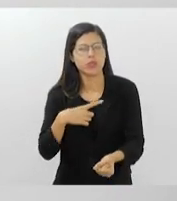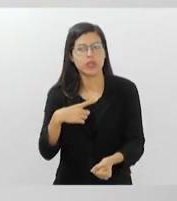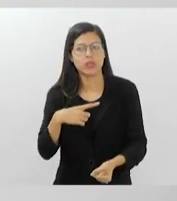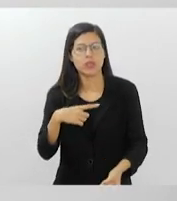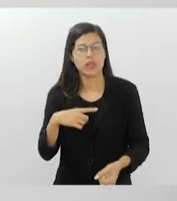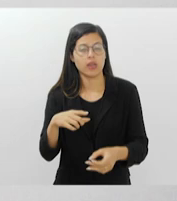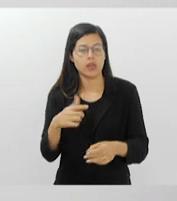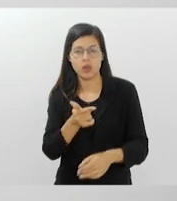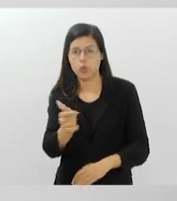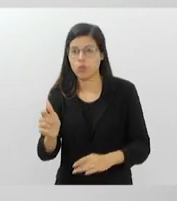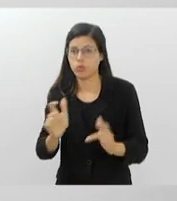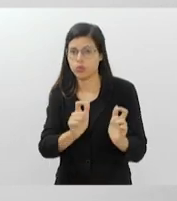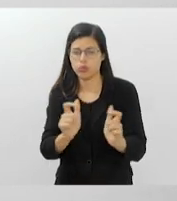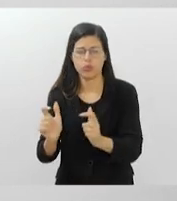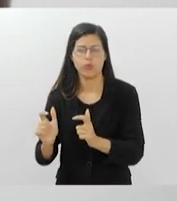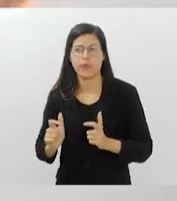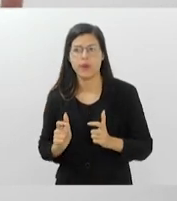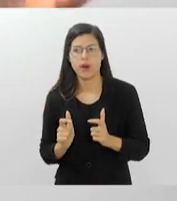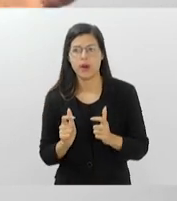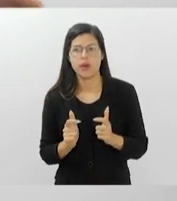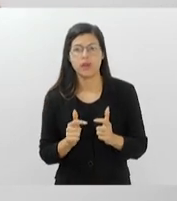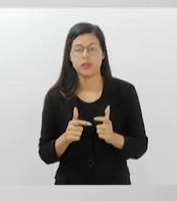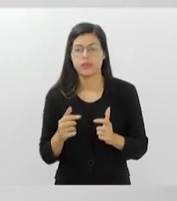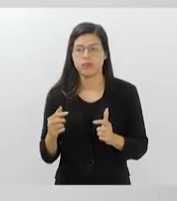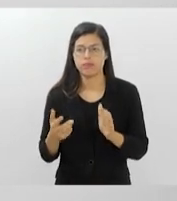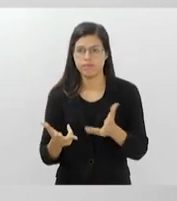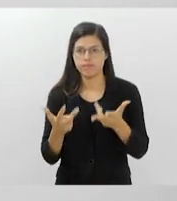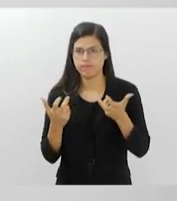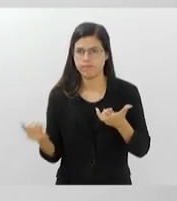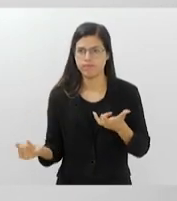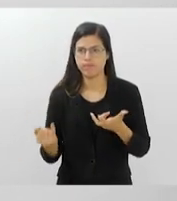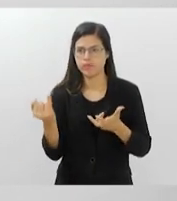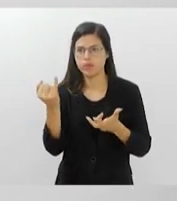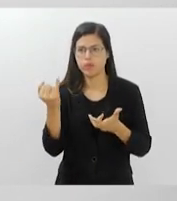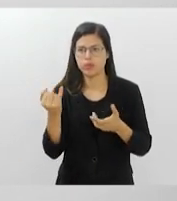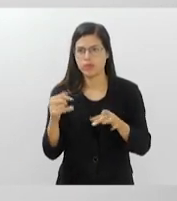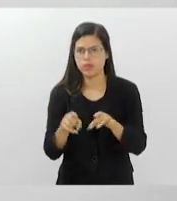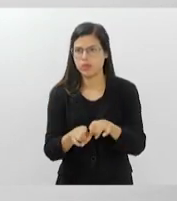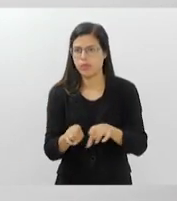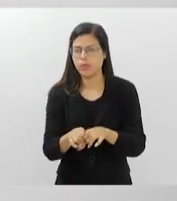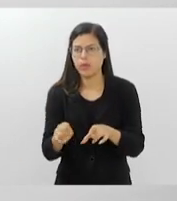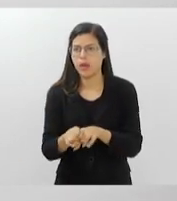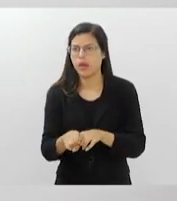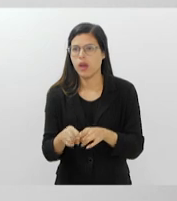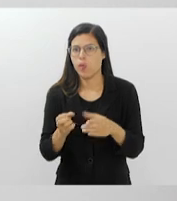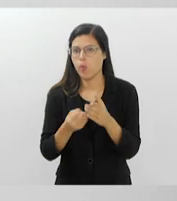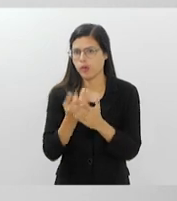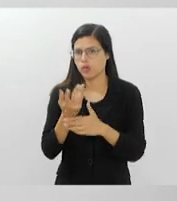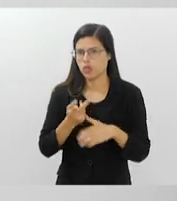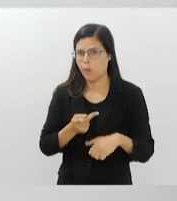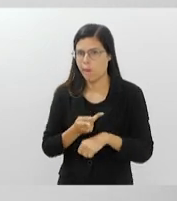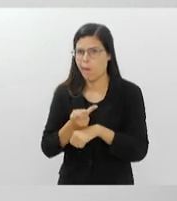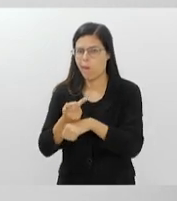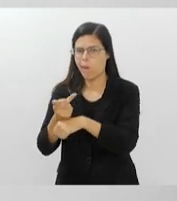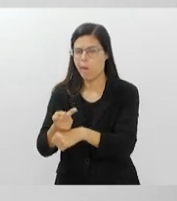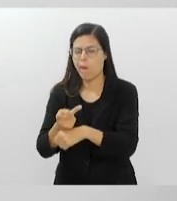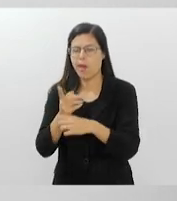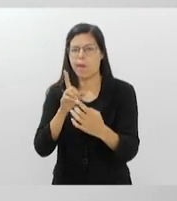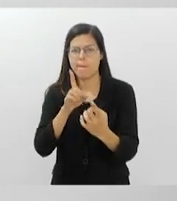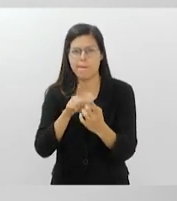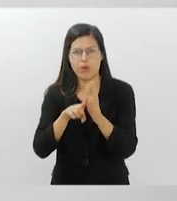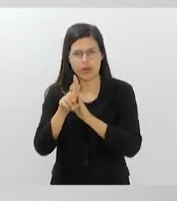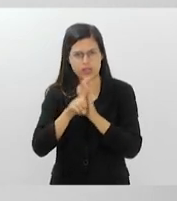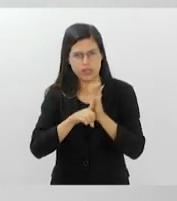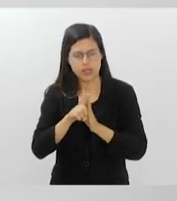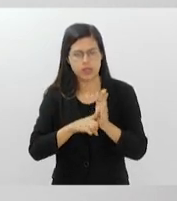família e a gente viu que isso foi muito importante e até cresceu o número de procura né Por exames da tuberculose